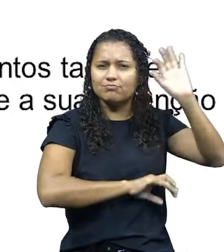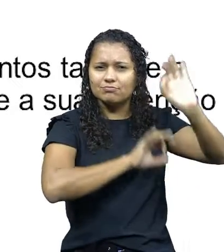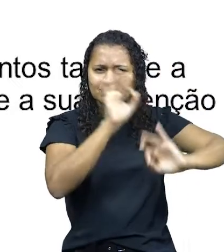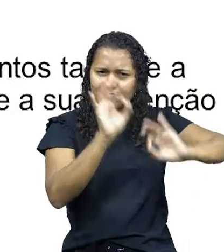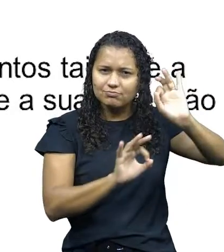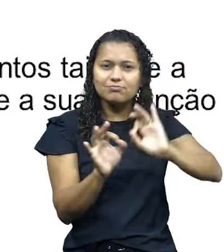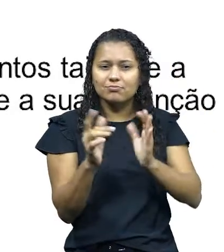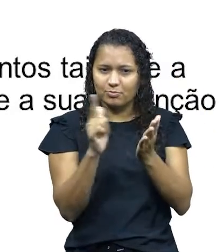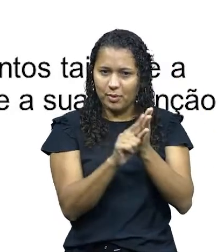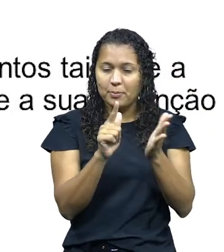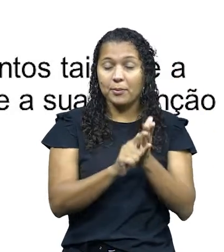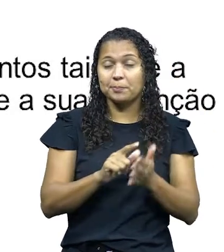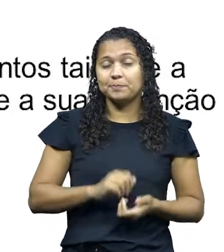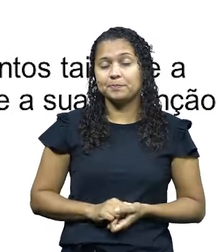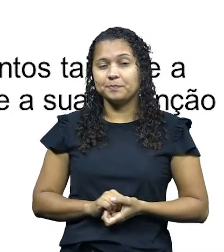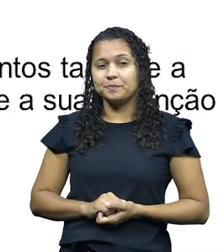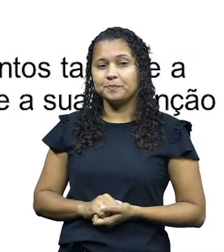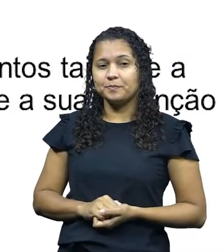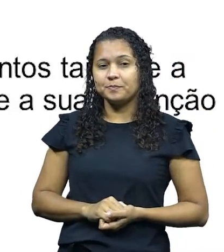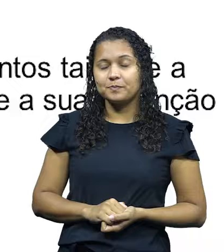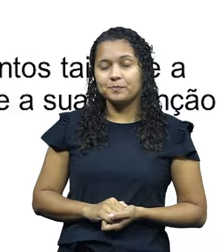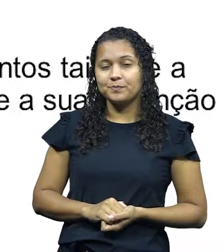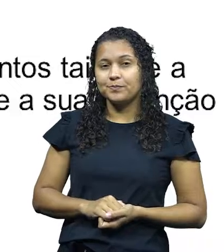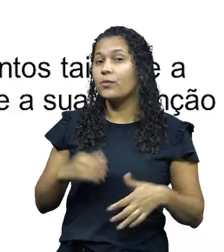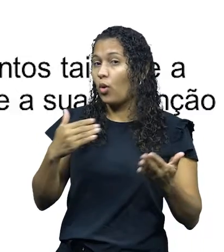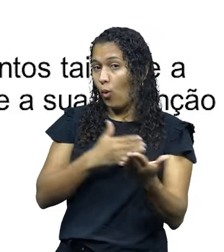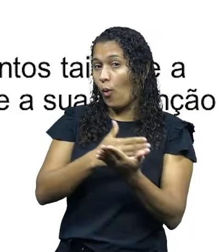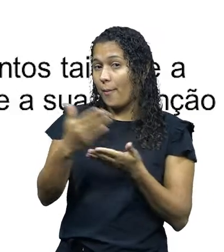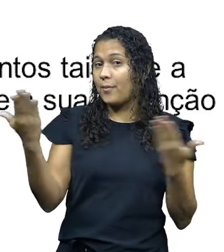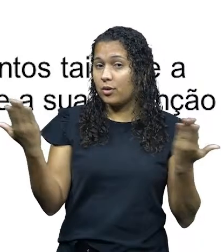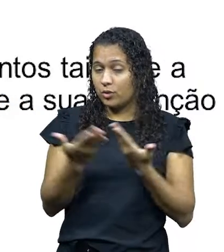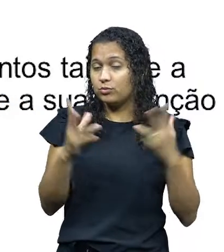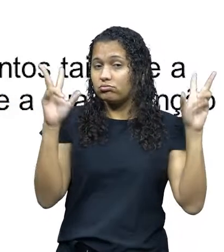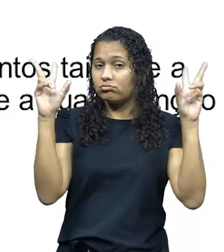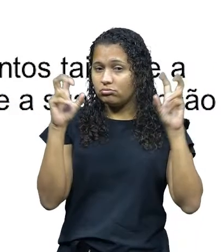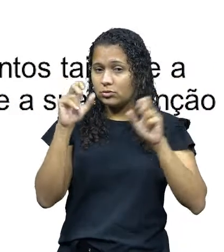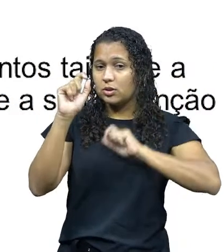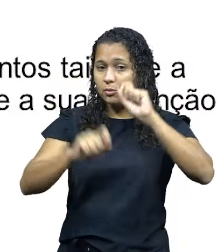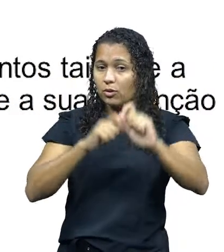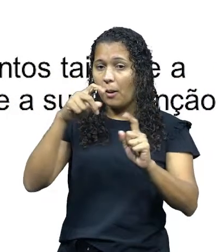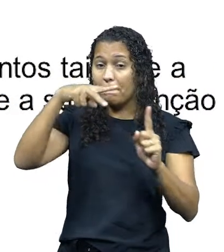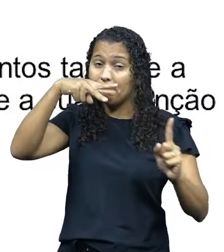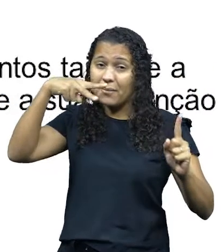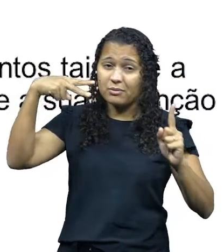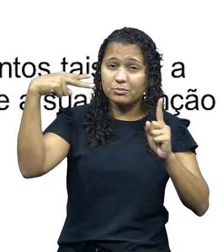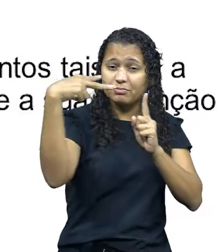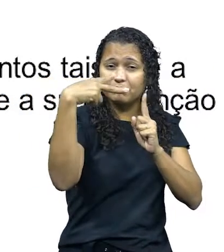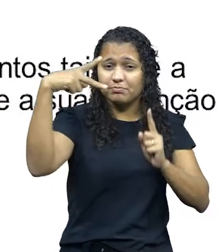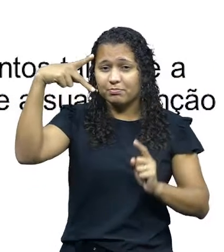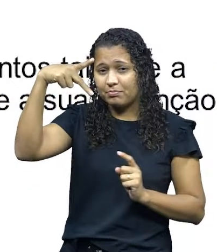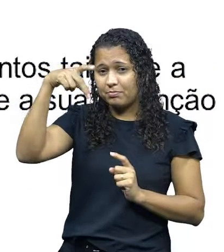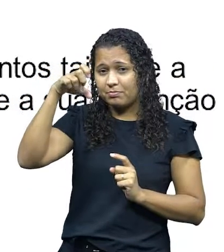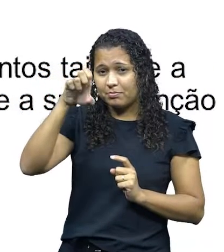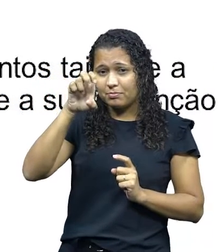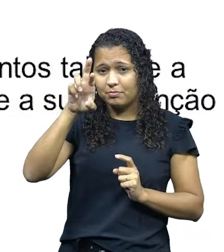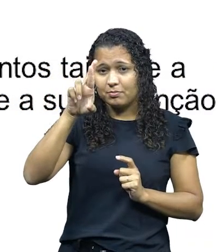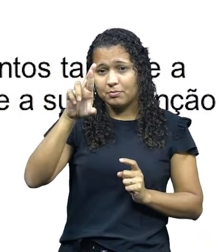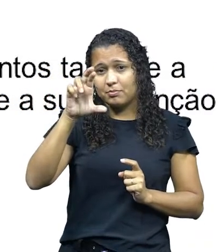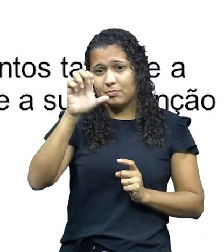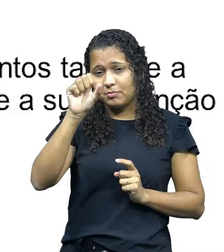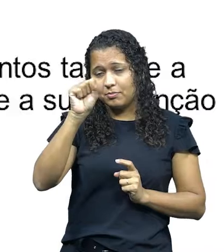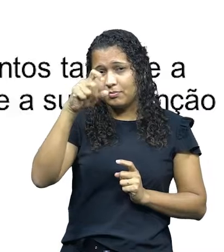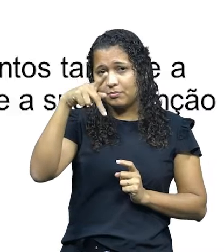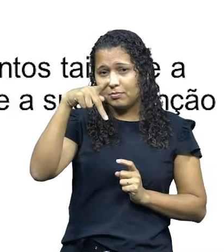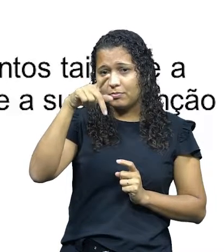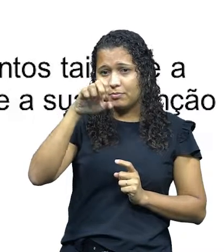né? Então, a gente vai começar hoje falando sobre as perspectivas, as representações em perspectiva. Então, qual